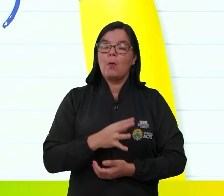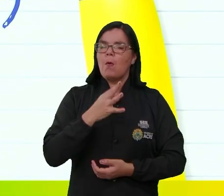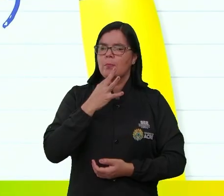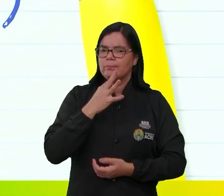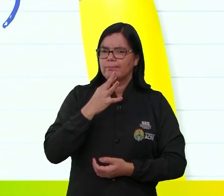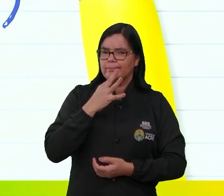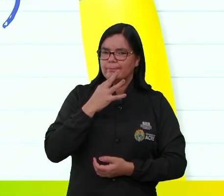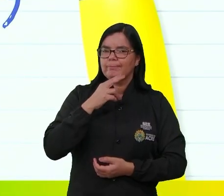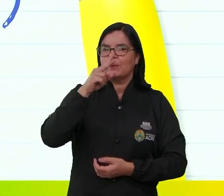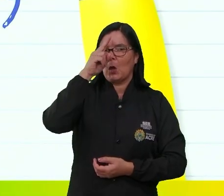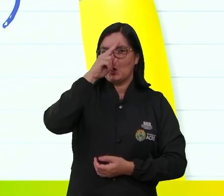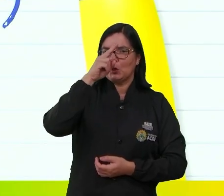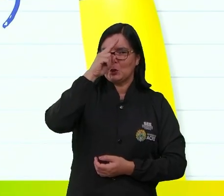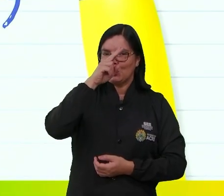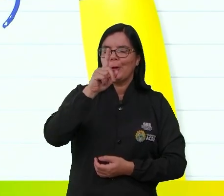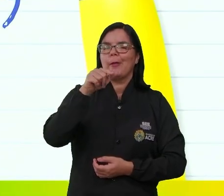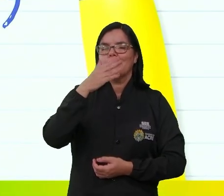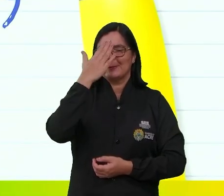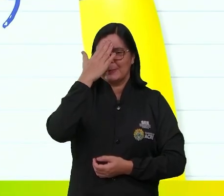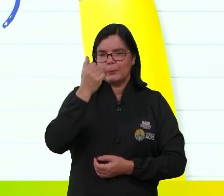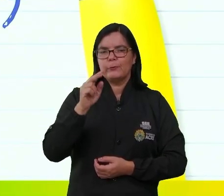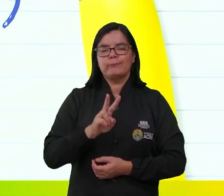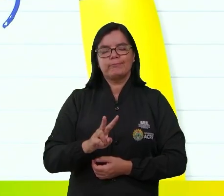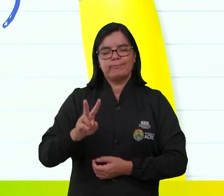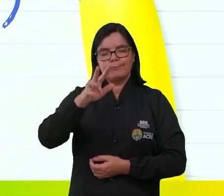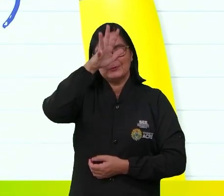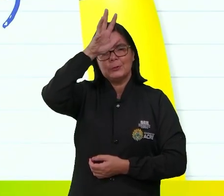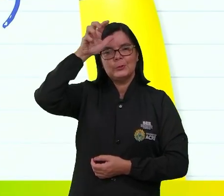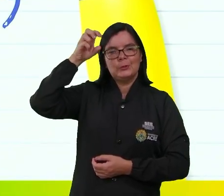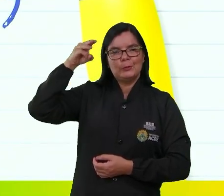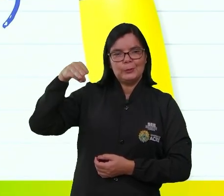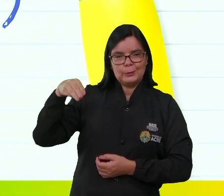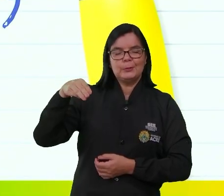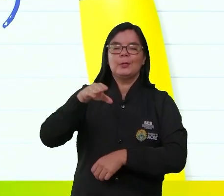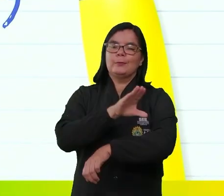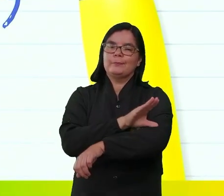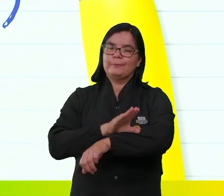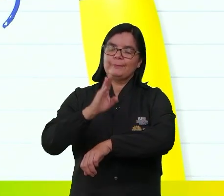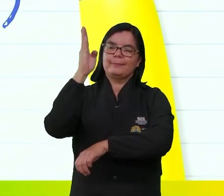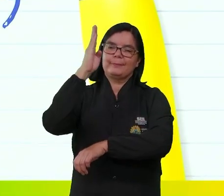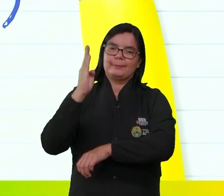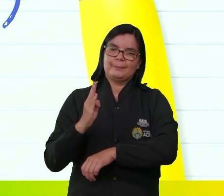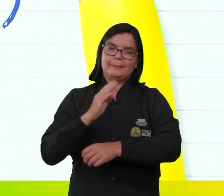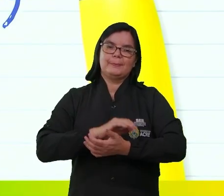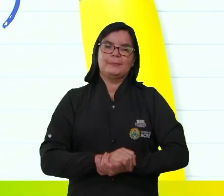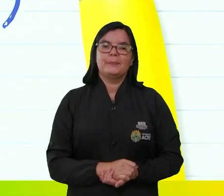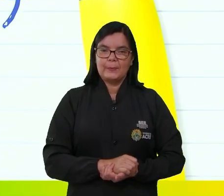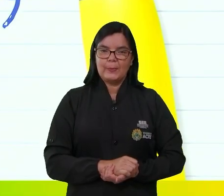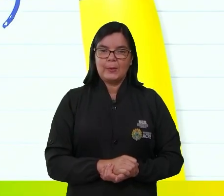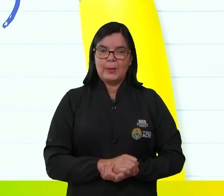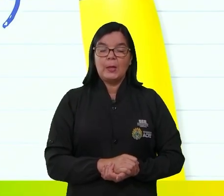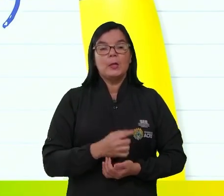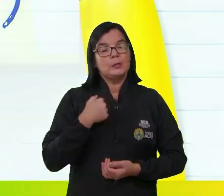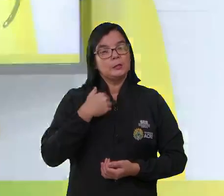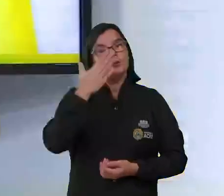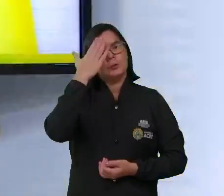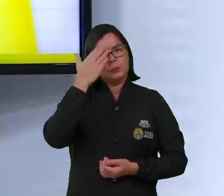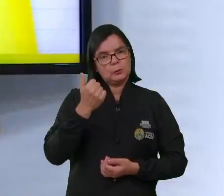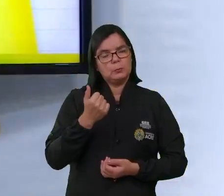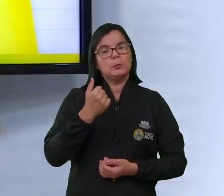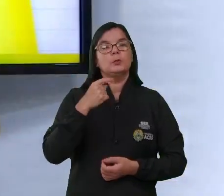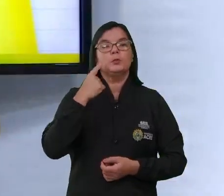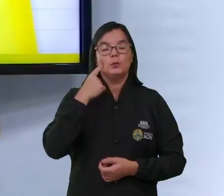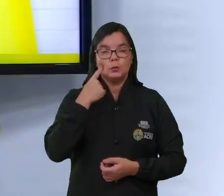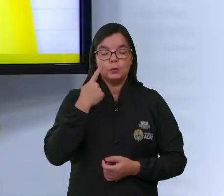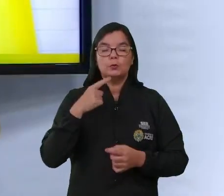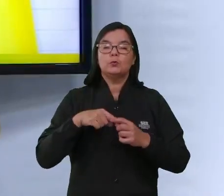diversidade. Conhecer essa história é reconhecer o valor da Amazônia e da cultura brasileira. Ou seja, nós sabemos que através